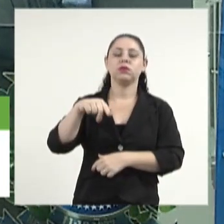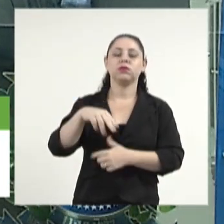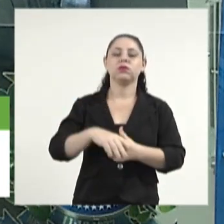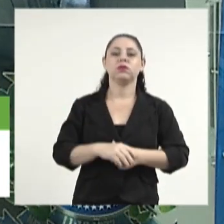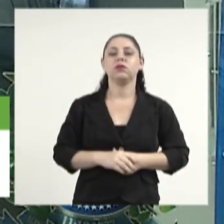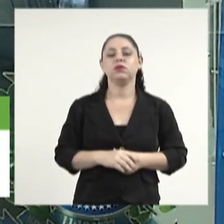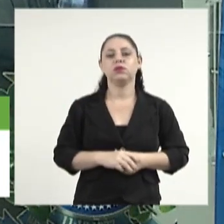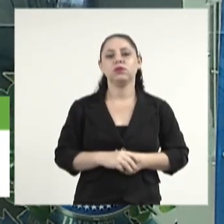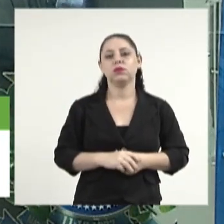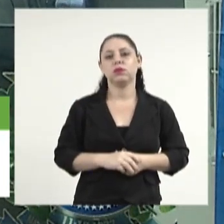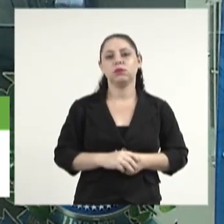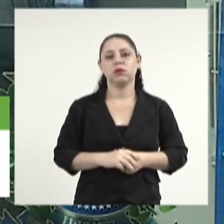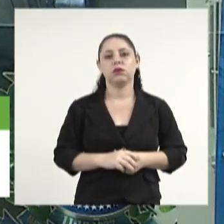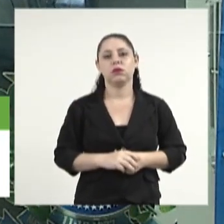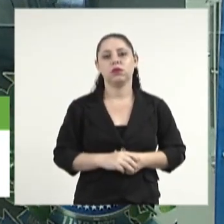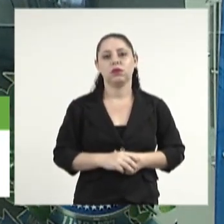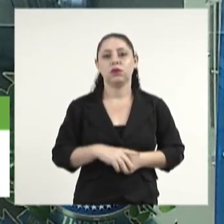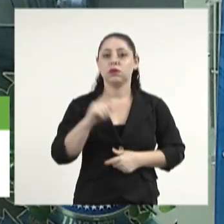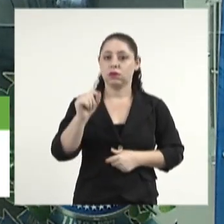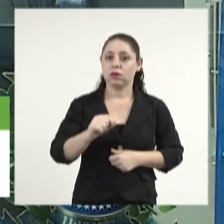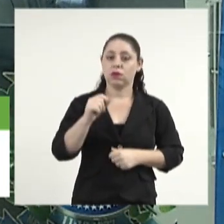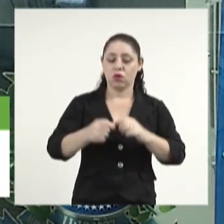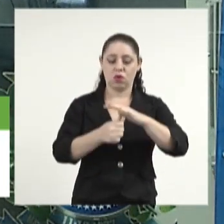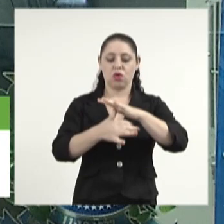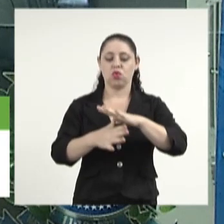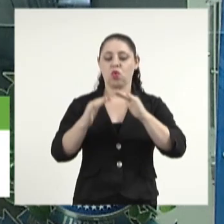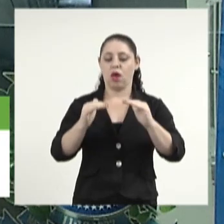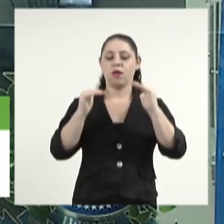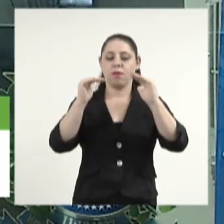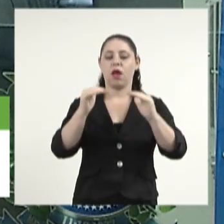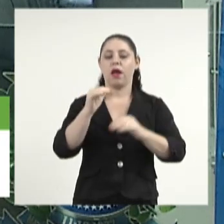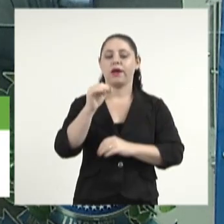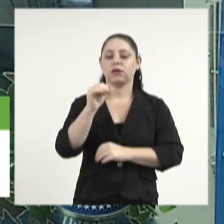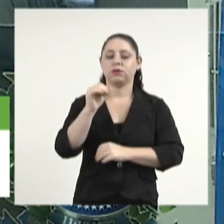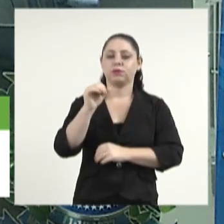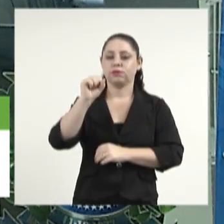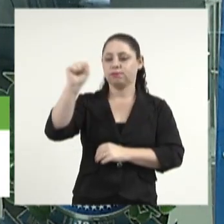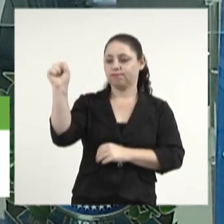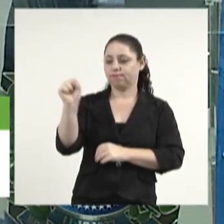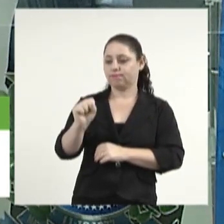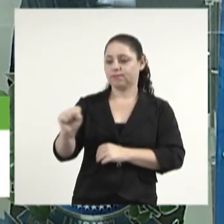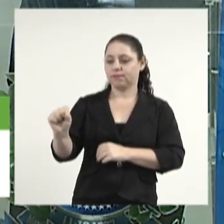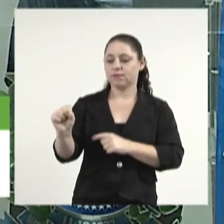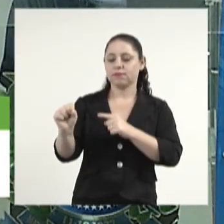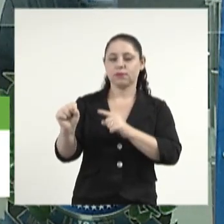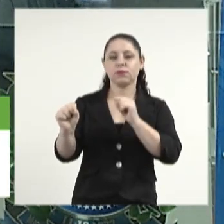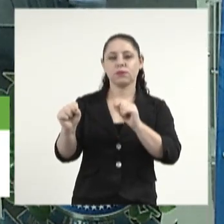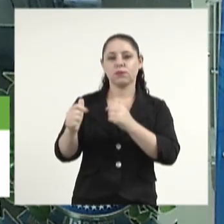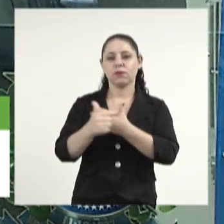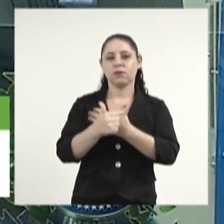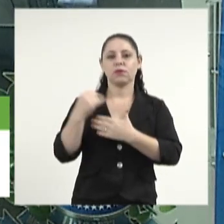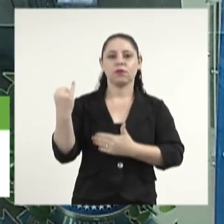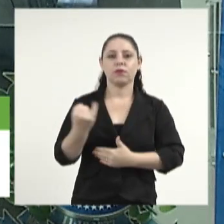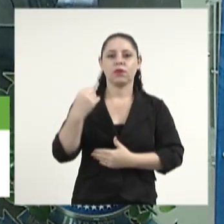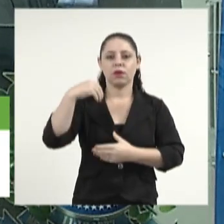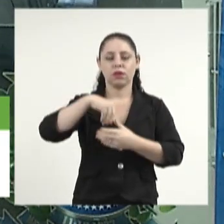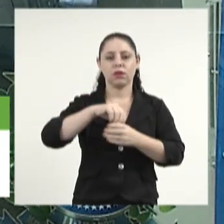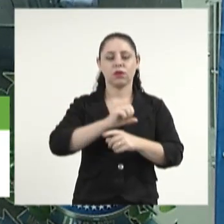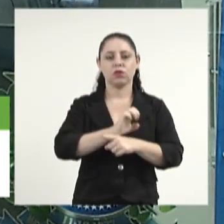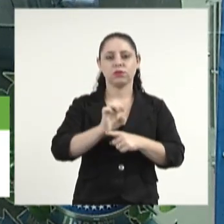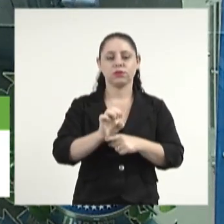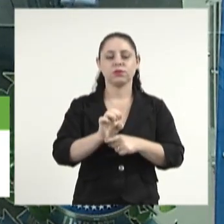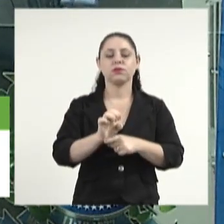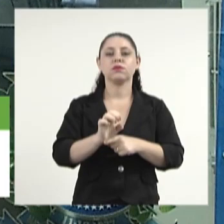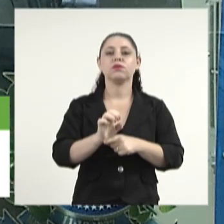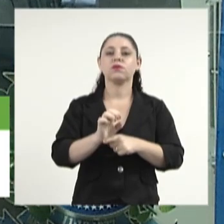Artime. Ele que é reitor-mor da Missão Salesiana também, a Missão Salesiana que tem um papel muito importante aqui em Mato Grosso do Sul.